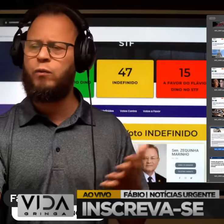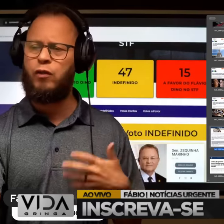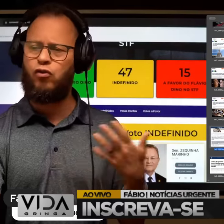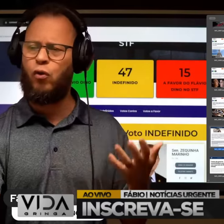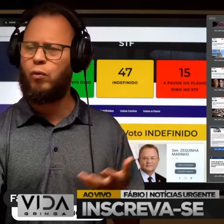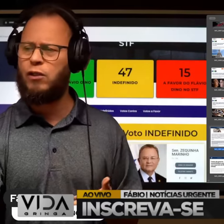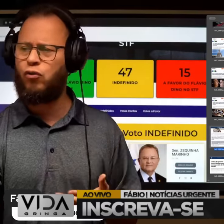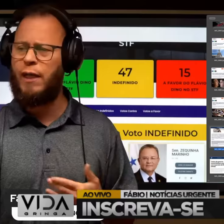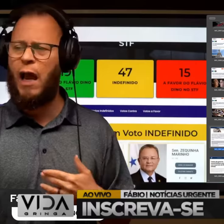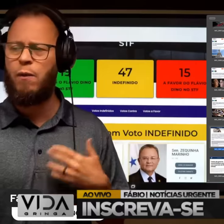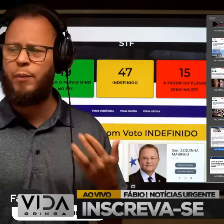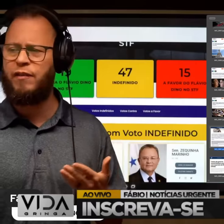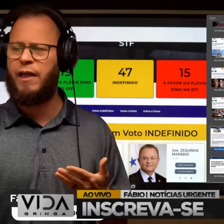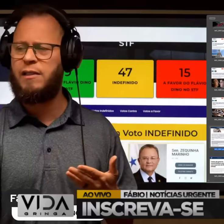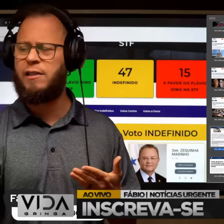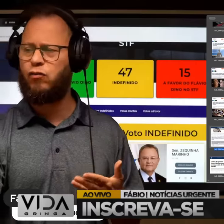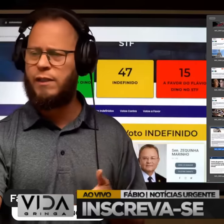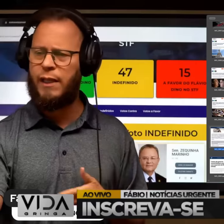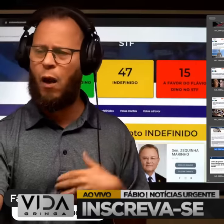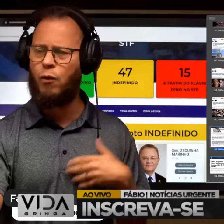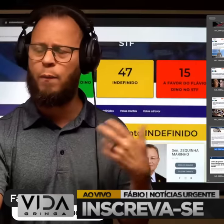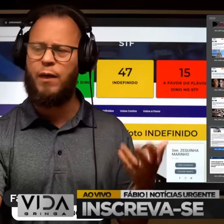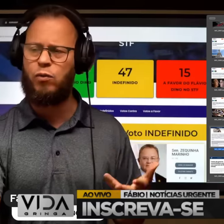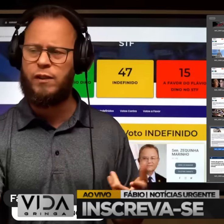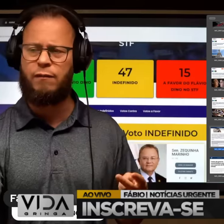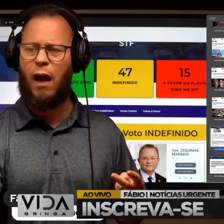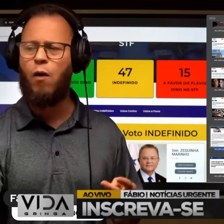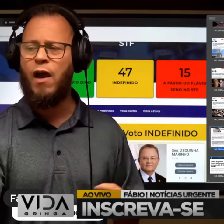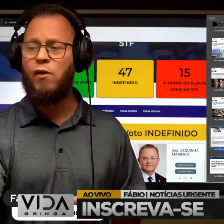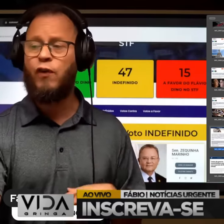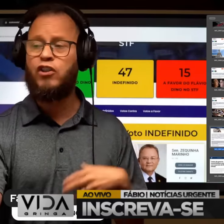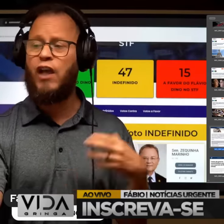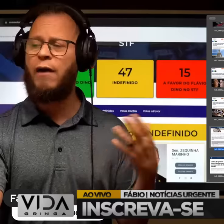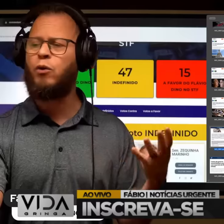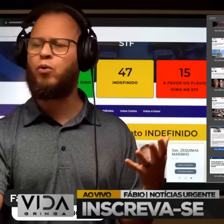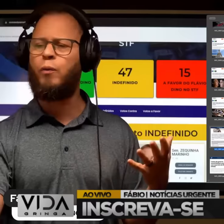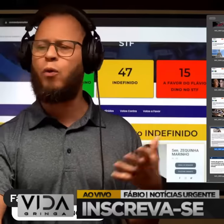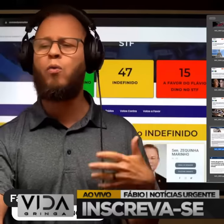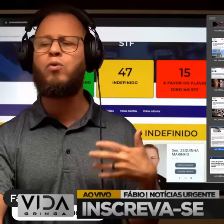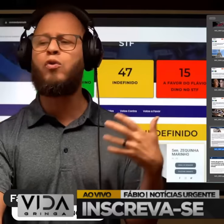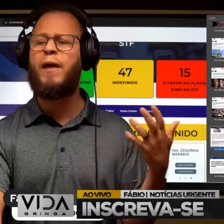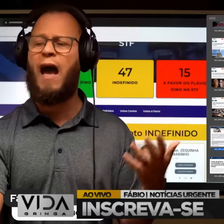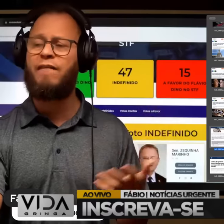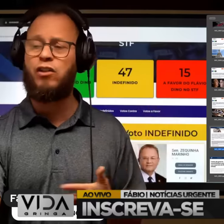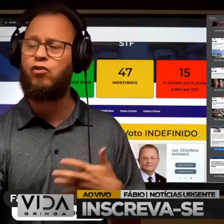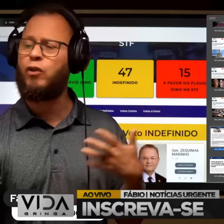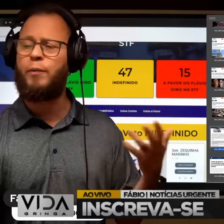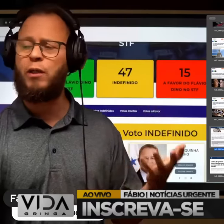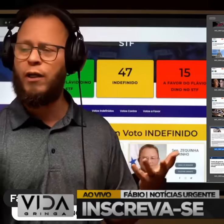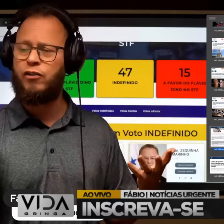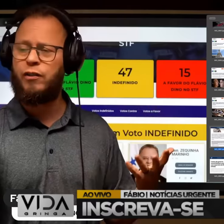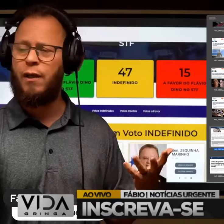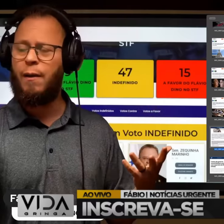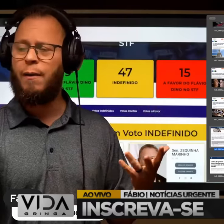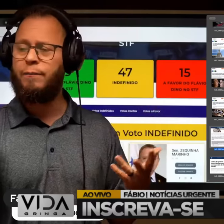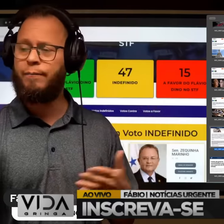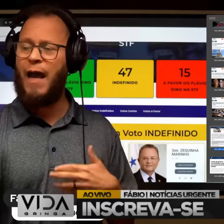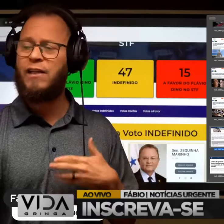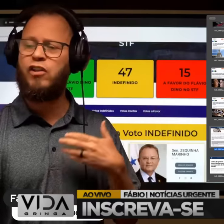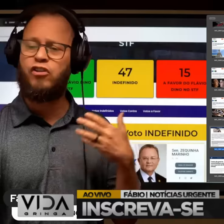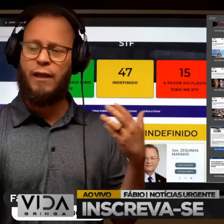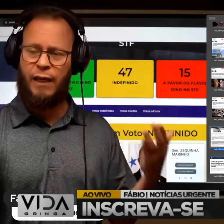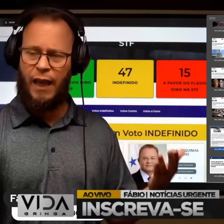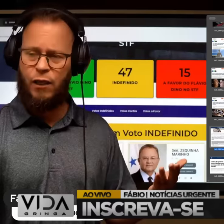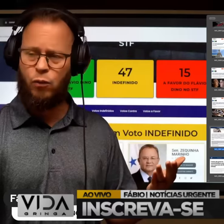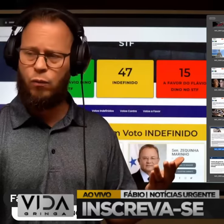reúne o Tesouro Nacional, a Previdência Social e o Banco Central, fecharam em outubro com um superávit de 18 bilhões. Mas